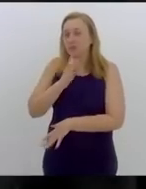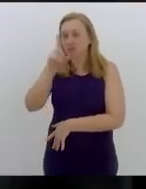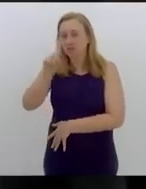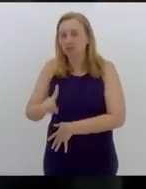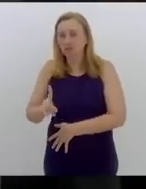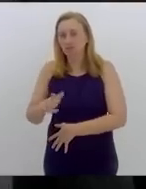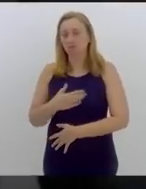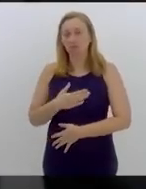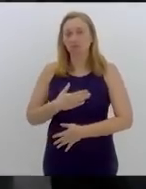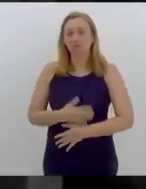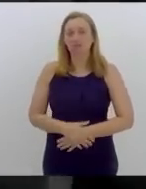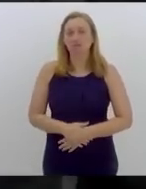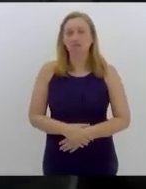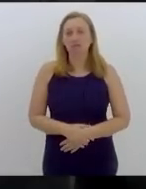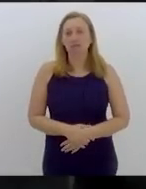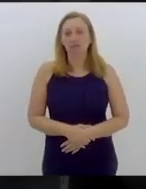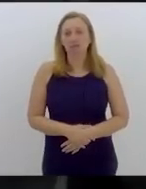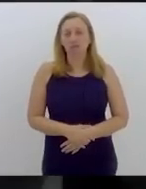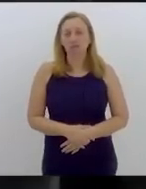meus direito